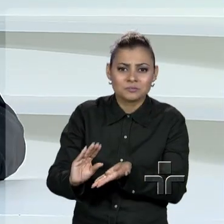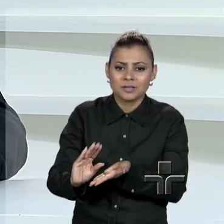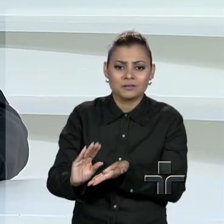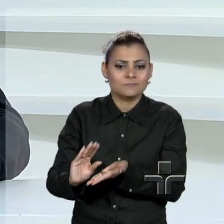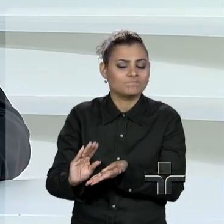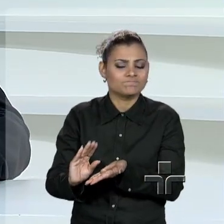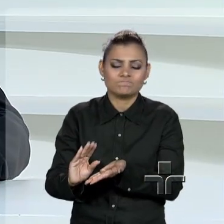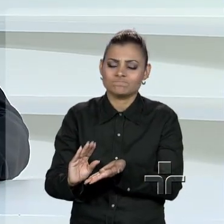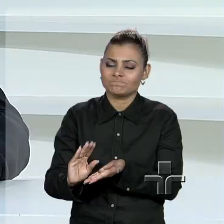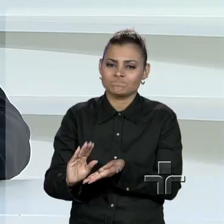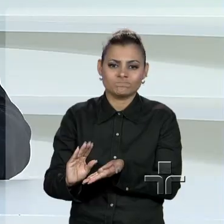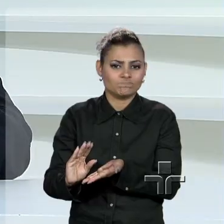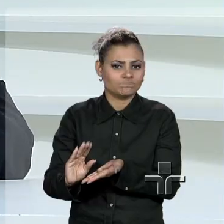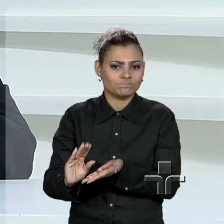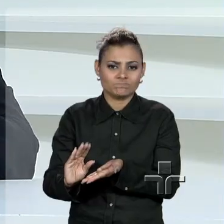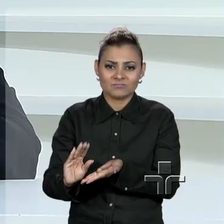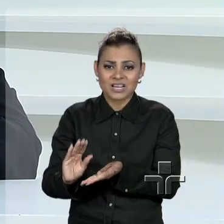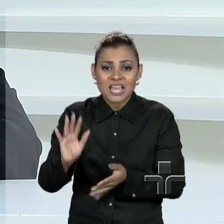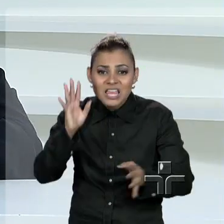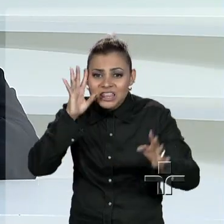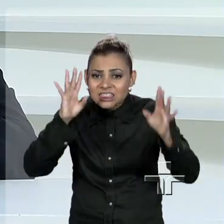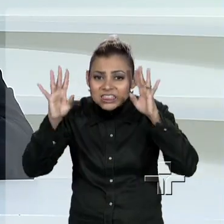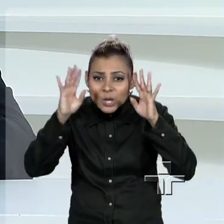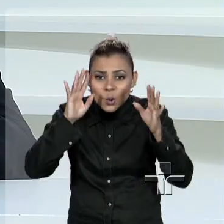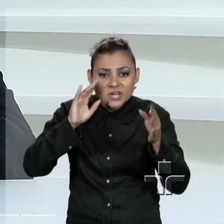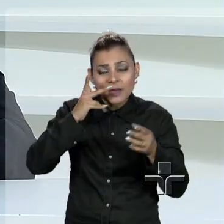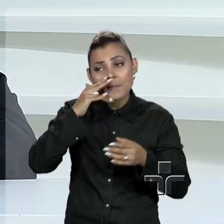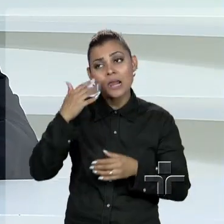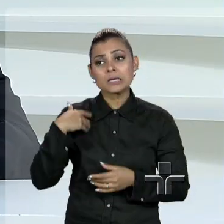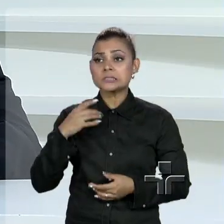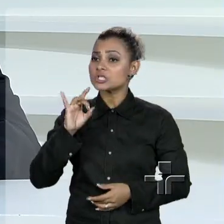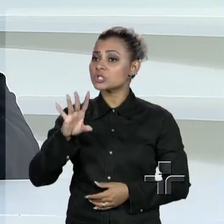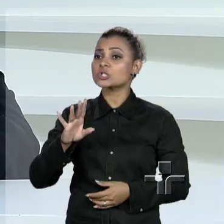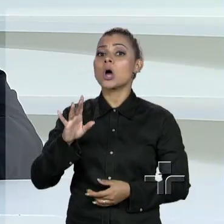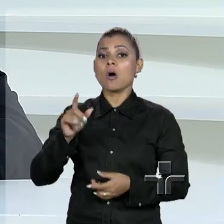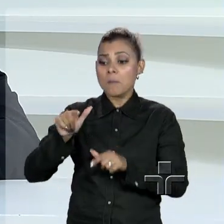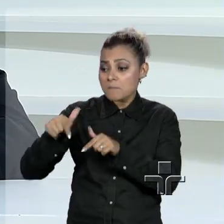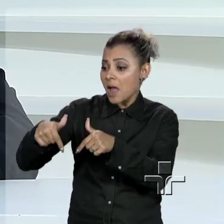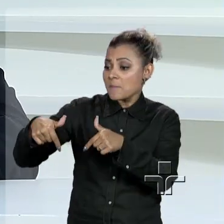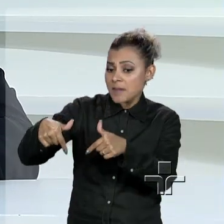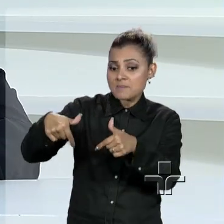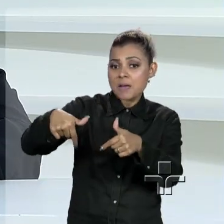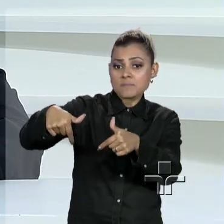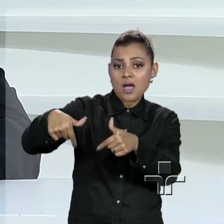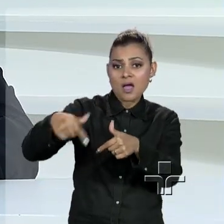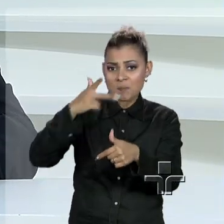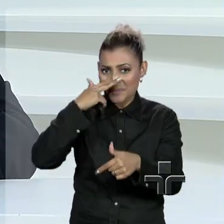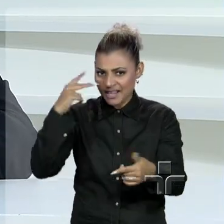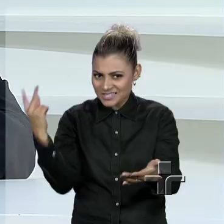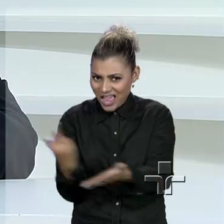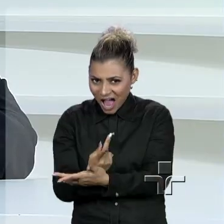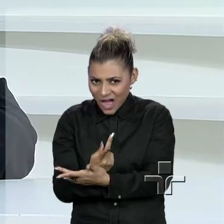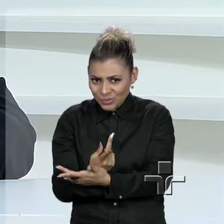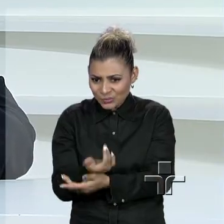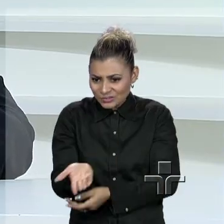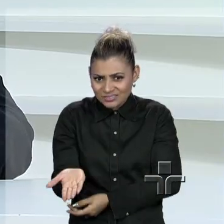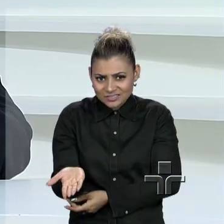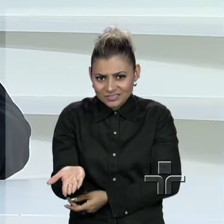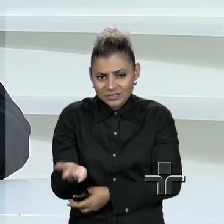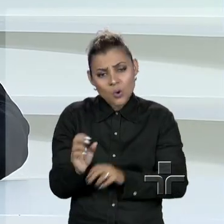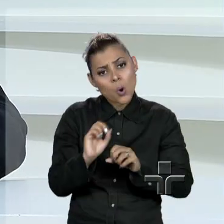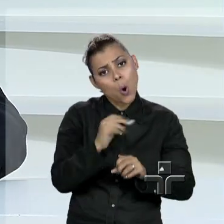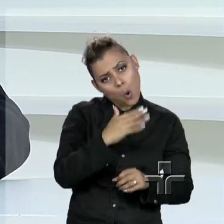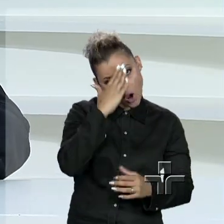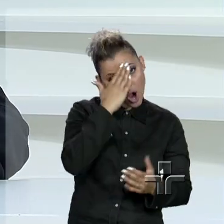crescimento, a teoria, essa que eu falei desse circuito, está errada ou a